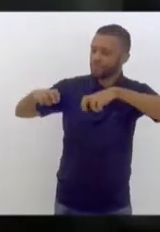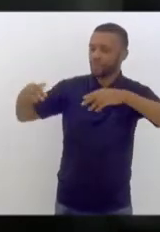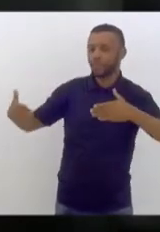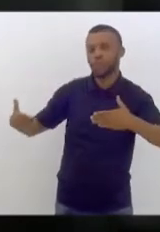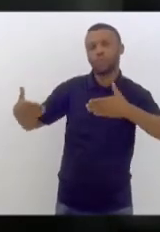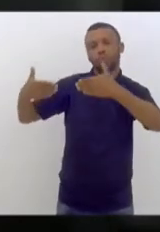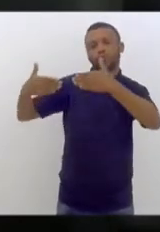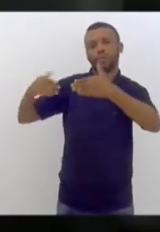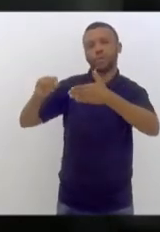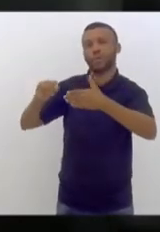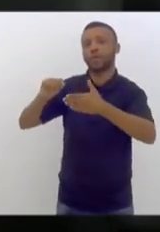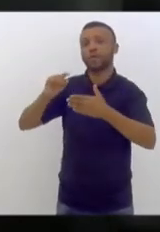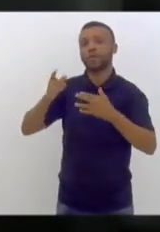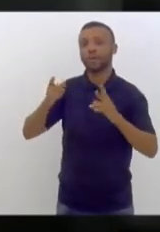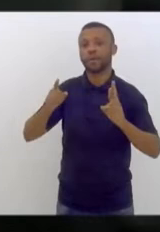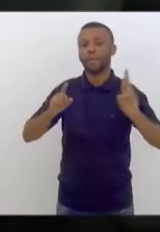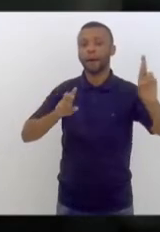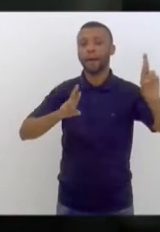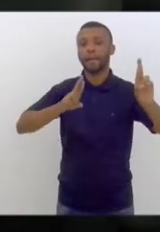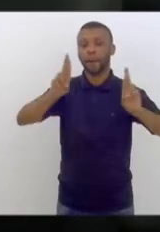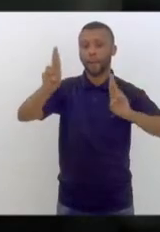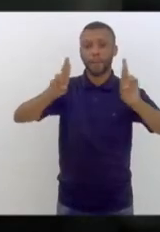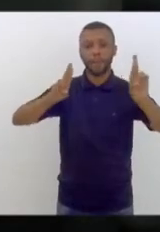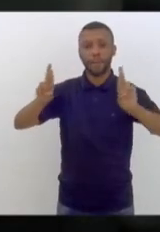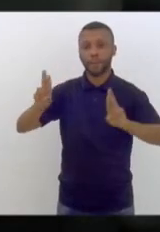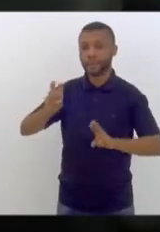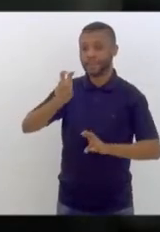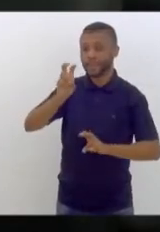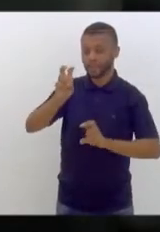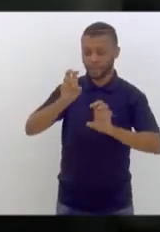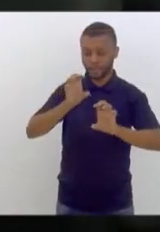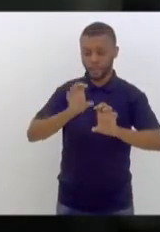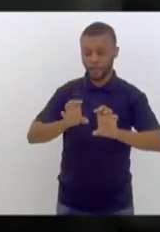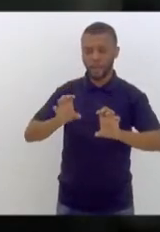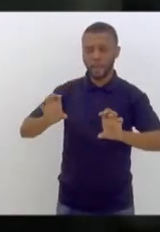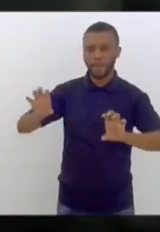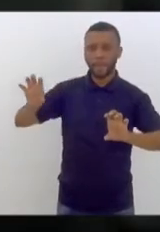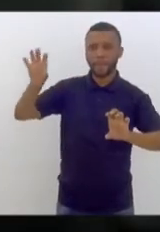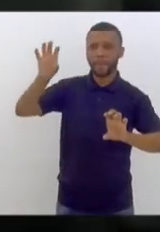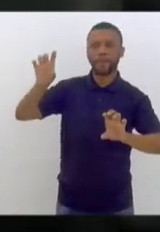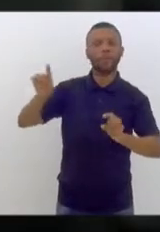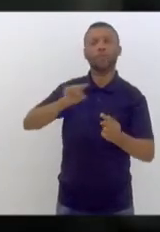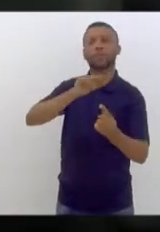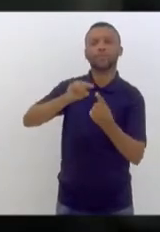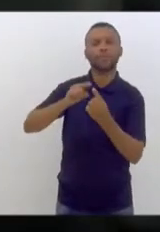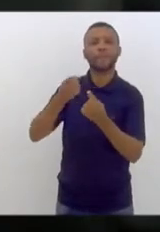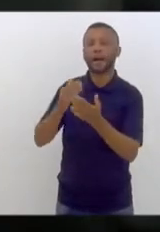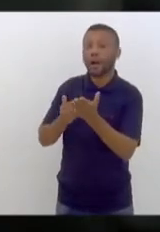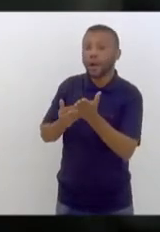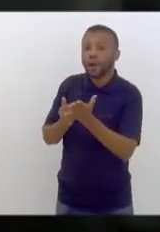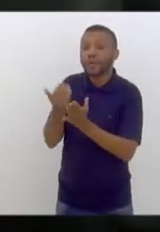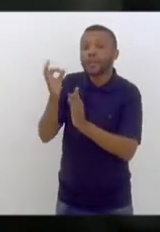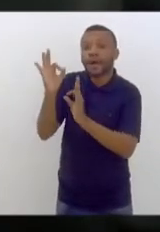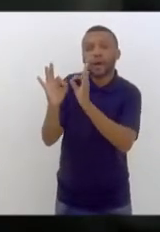a representação das 5 regiões da Undime para começar a construir